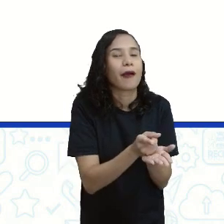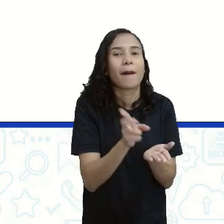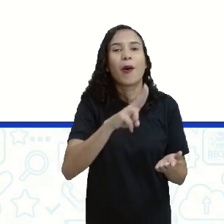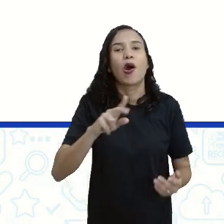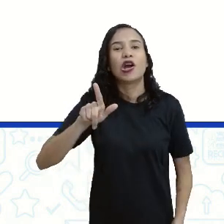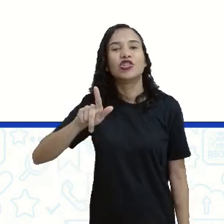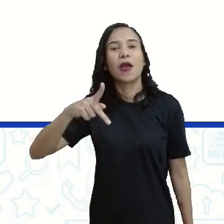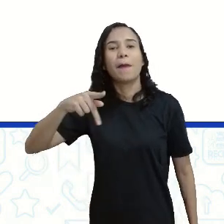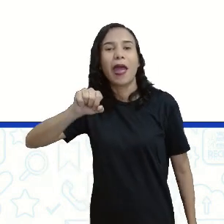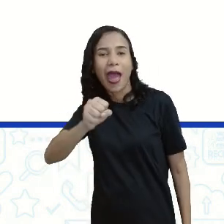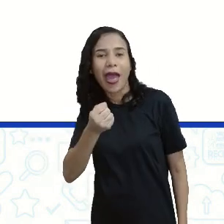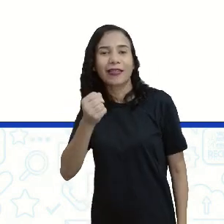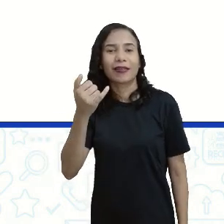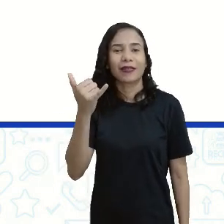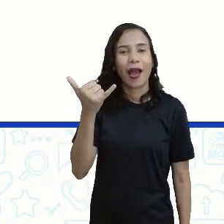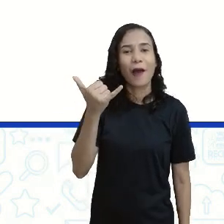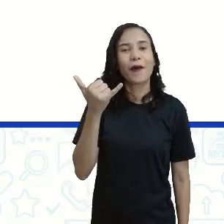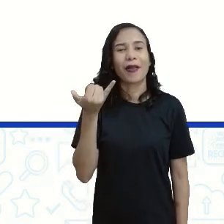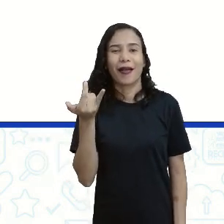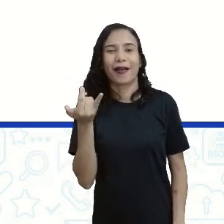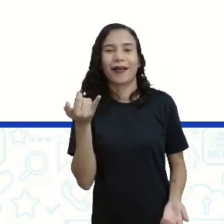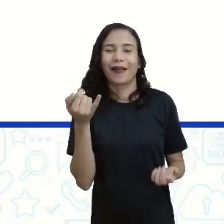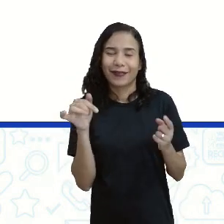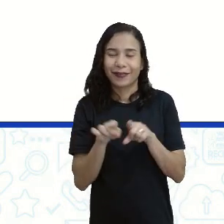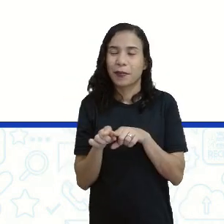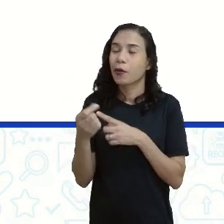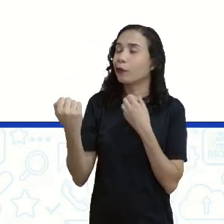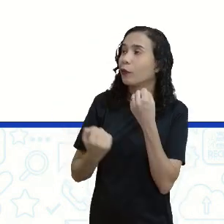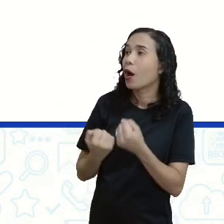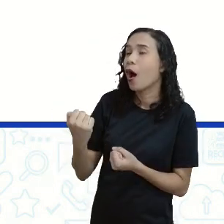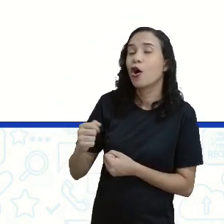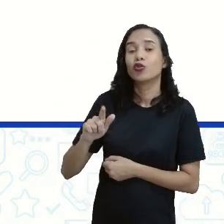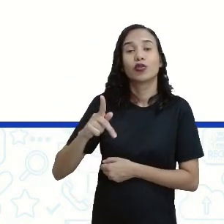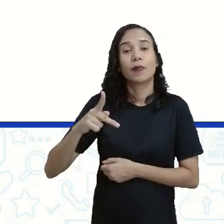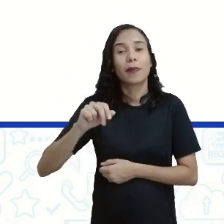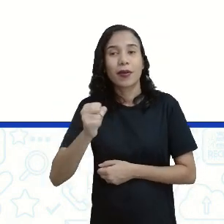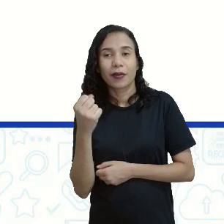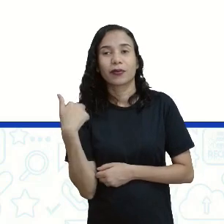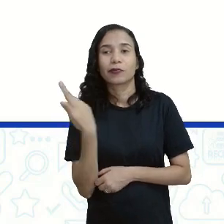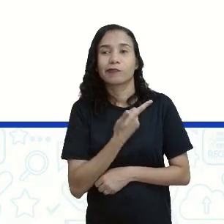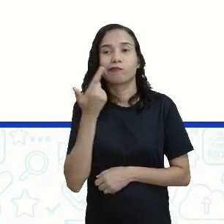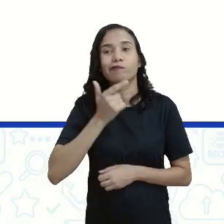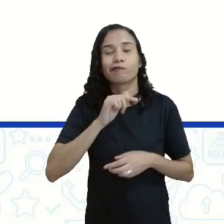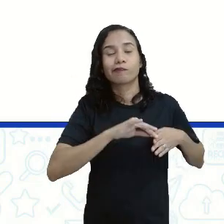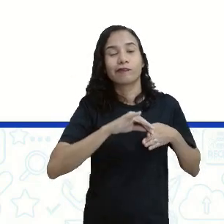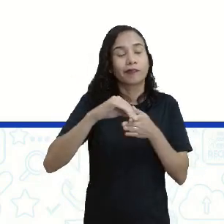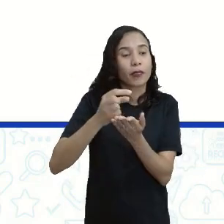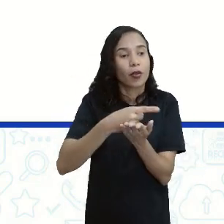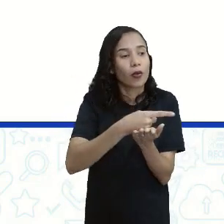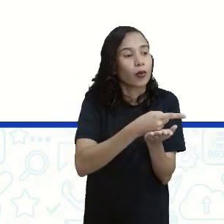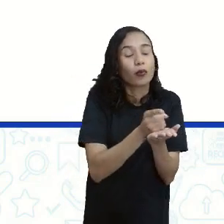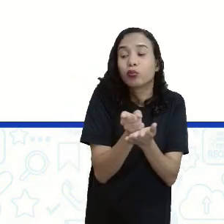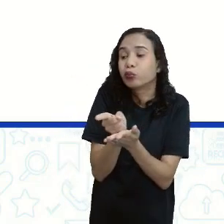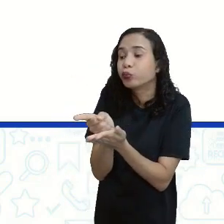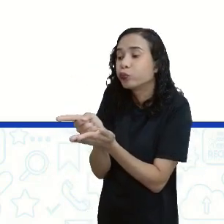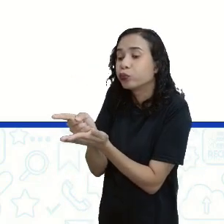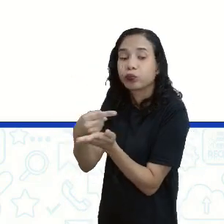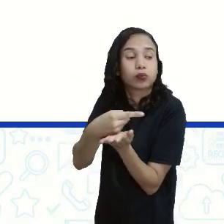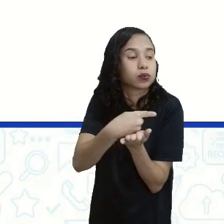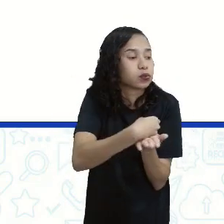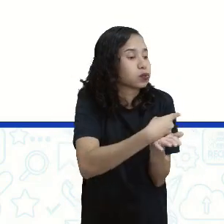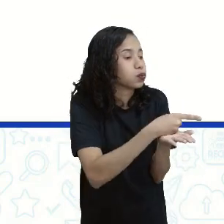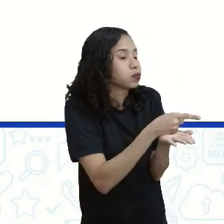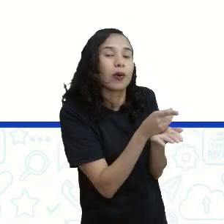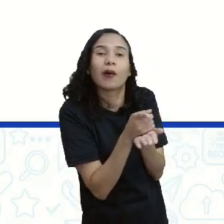do celular, né? Que é bem o GPS similar. do carro, né, prof? A gente consegue se orientar aí. Tá indo para o norte, para o noroeste,